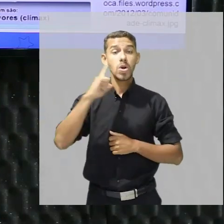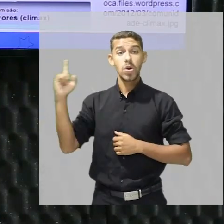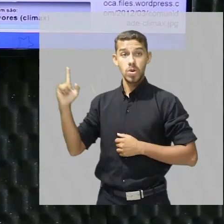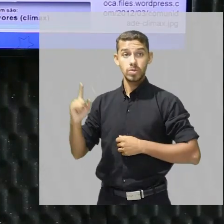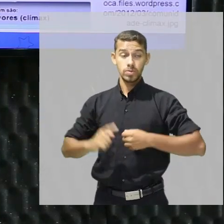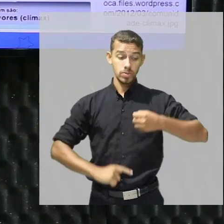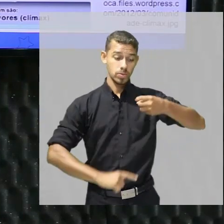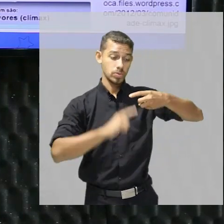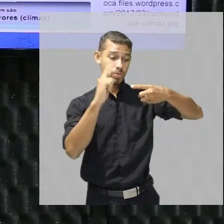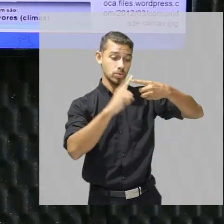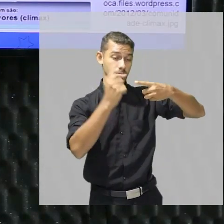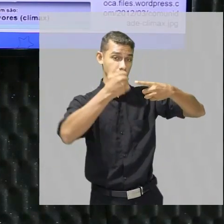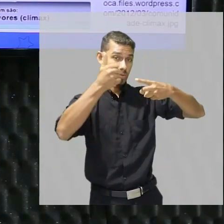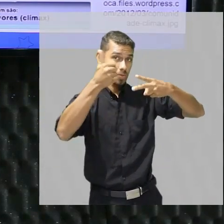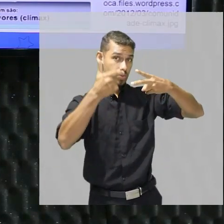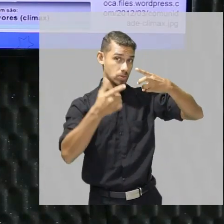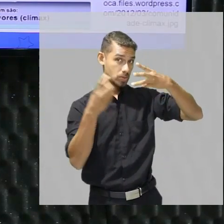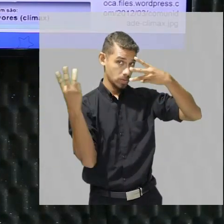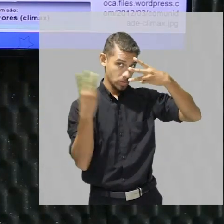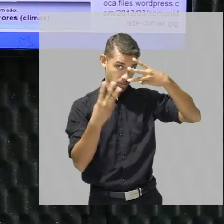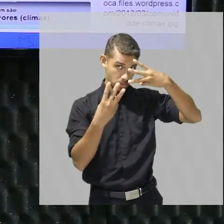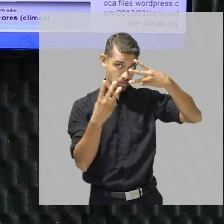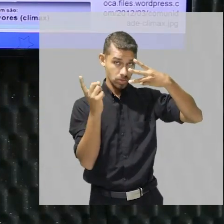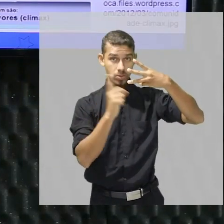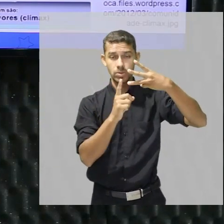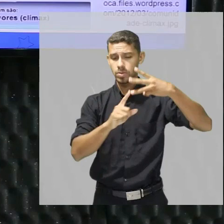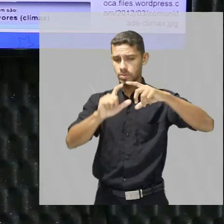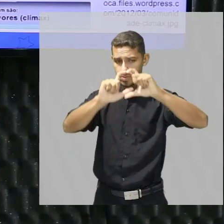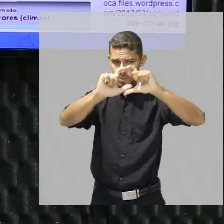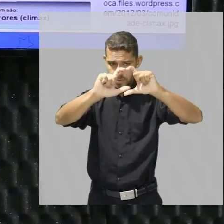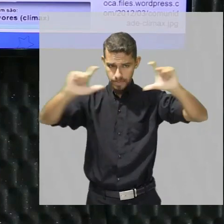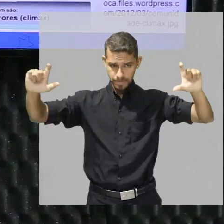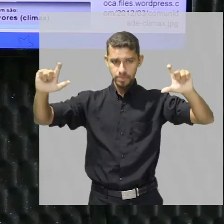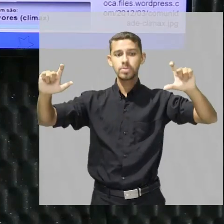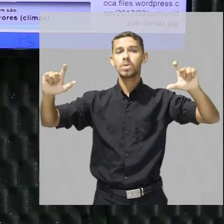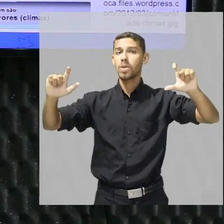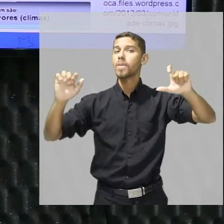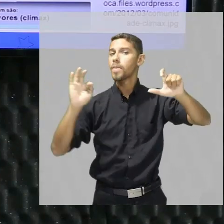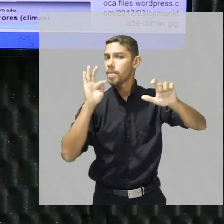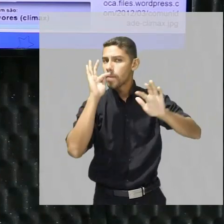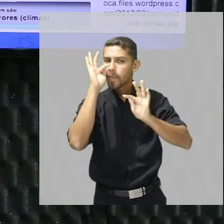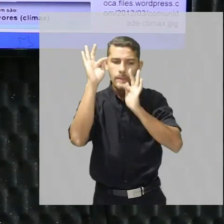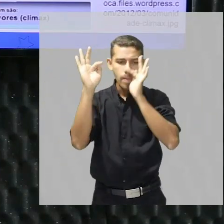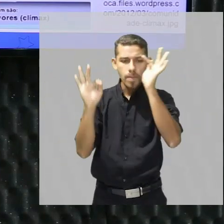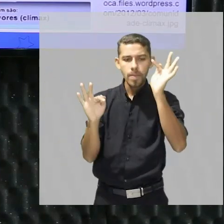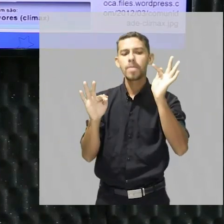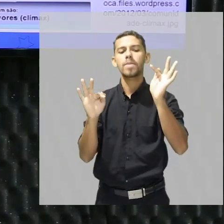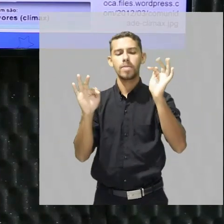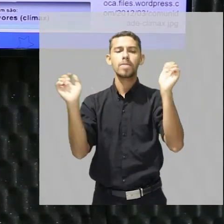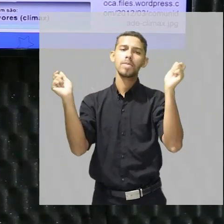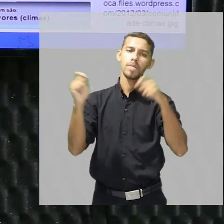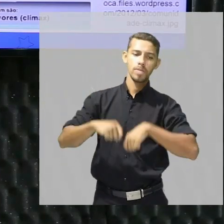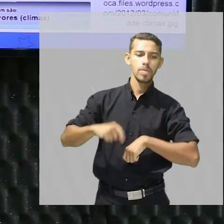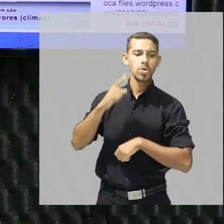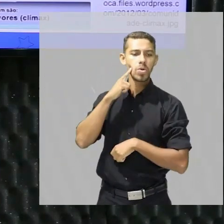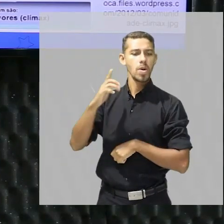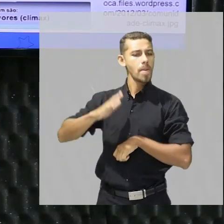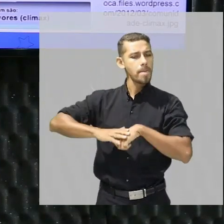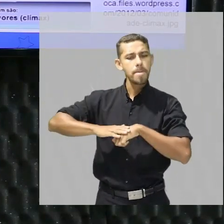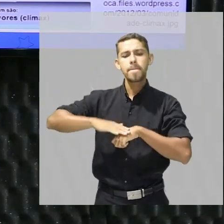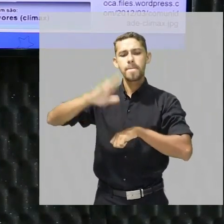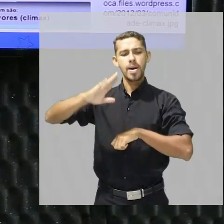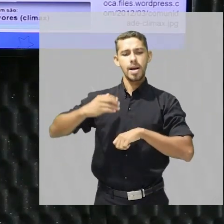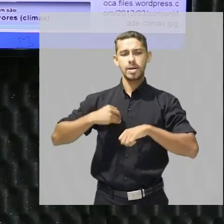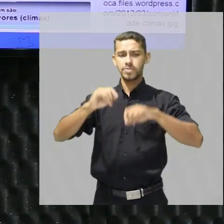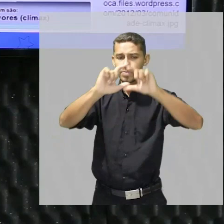anterior, as plantas herbáceas, elas forneceram condições para que esse solo mais superficial